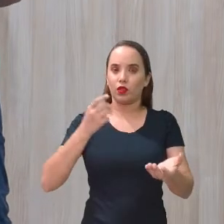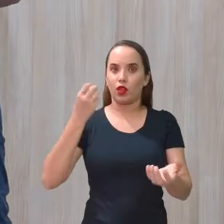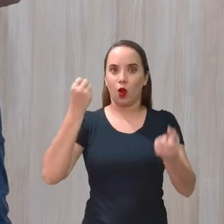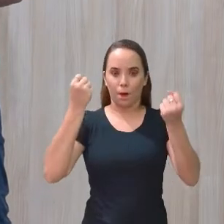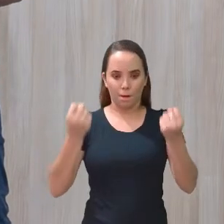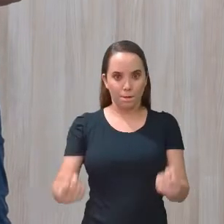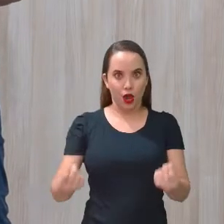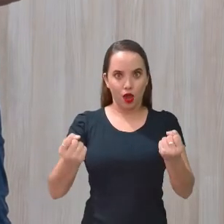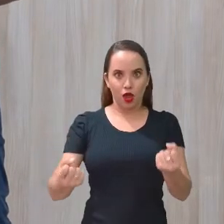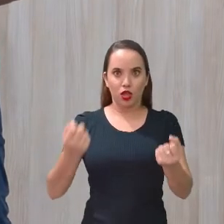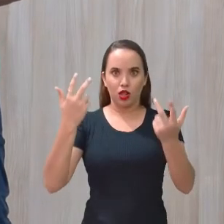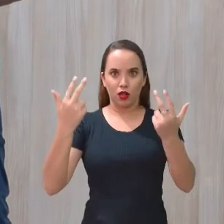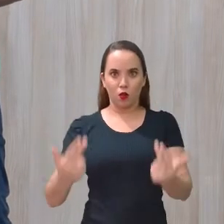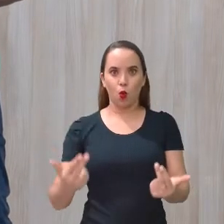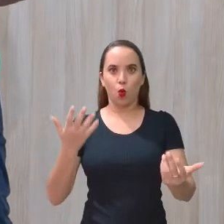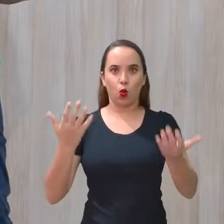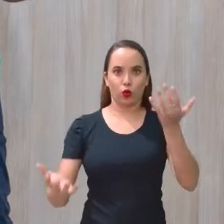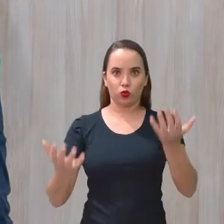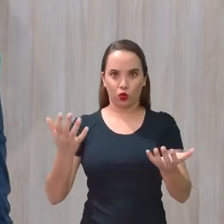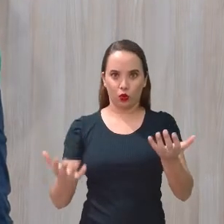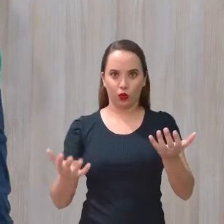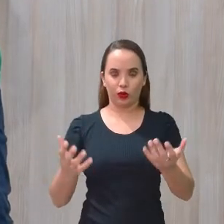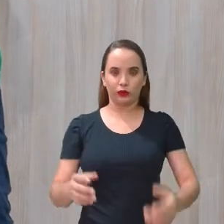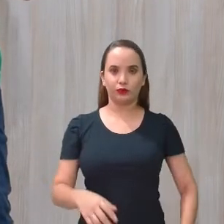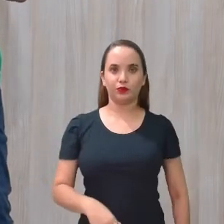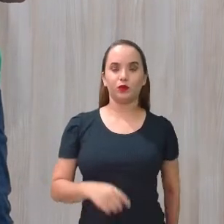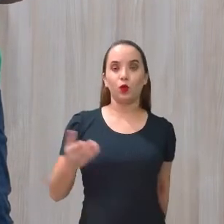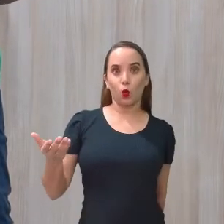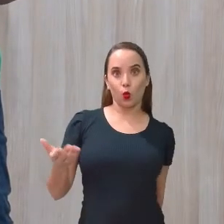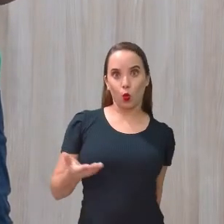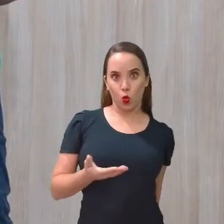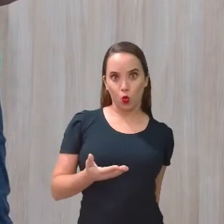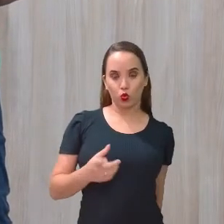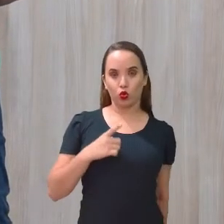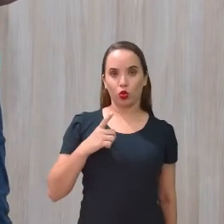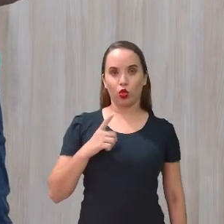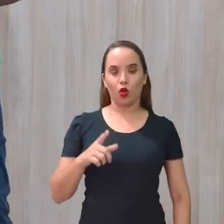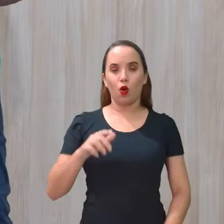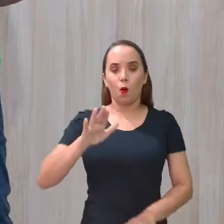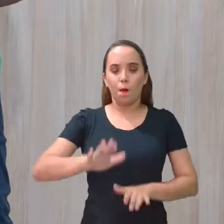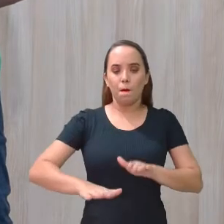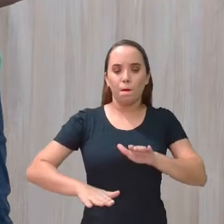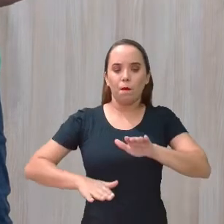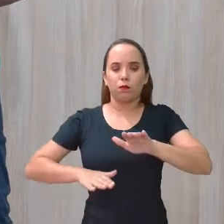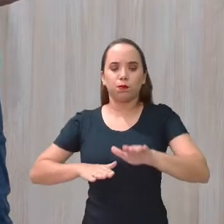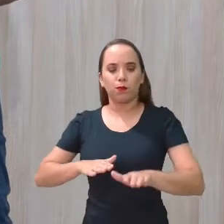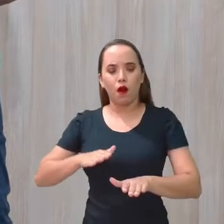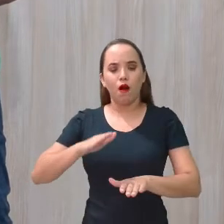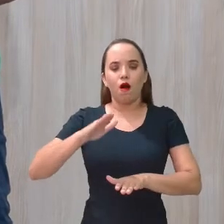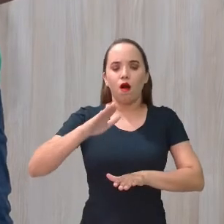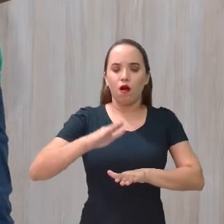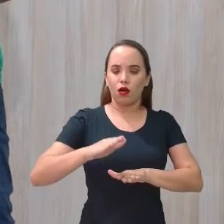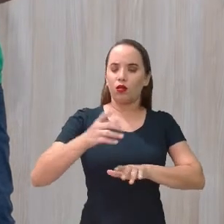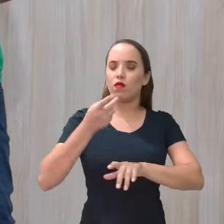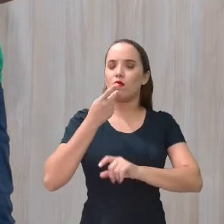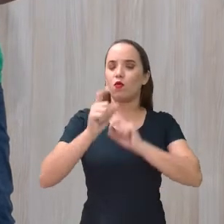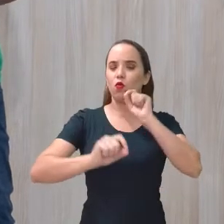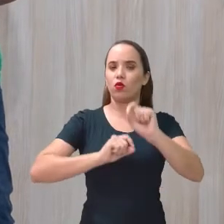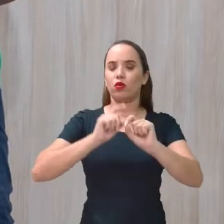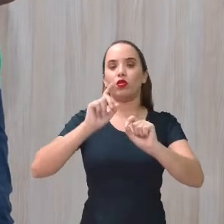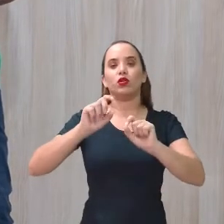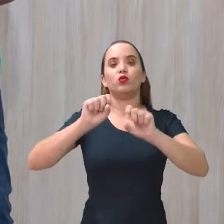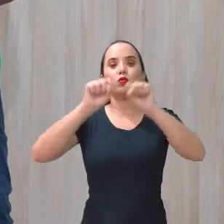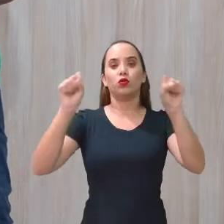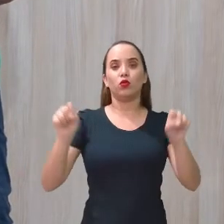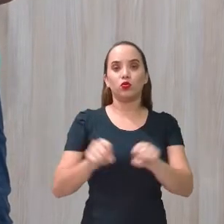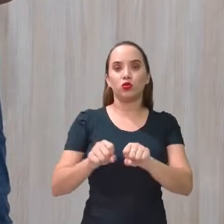dois lados de uma balança de dois pratos. Hoje a gente vai dar um passo adiante, que é falar dos sistemas de equações, ou seja, como é que a